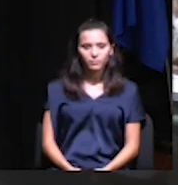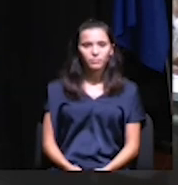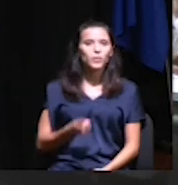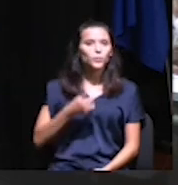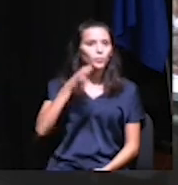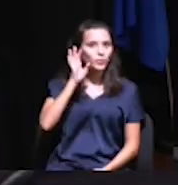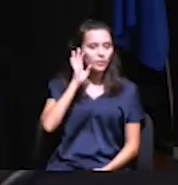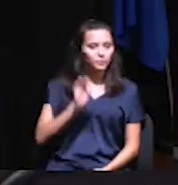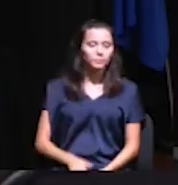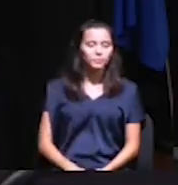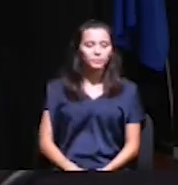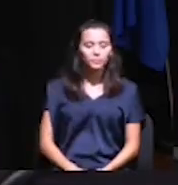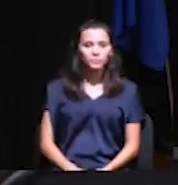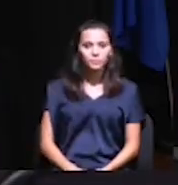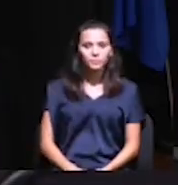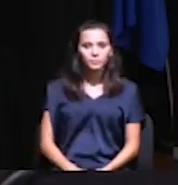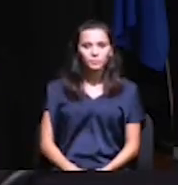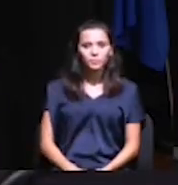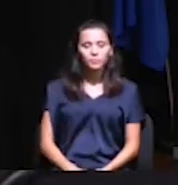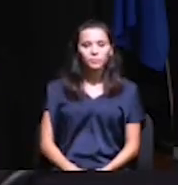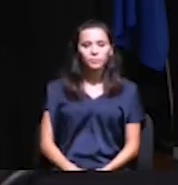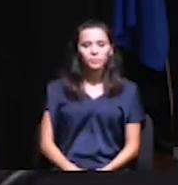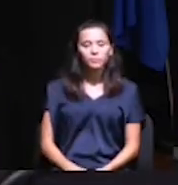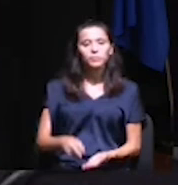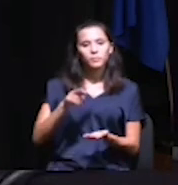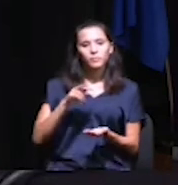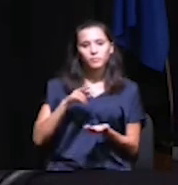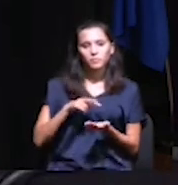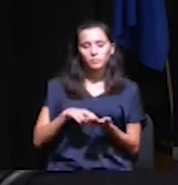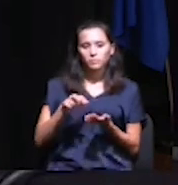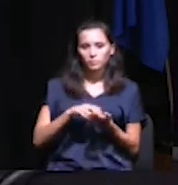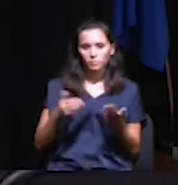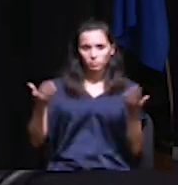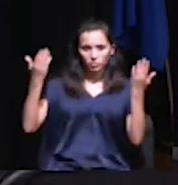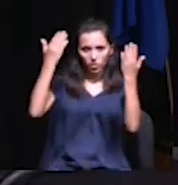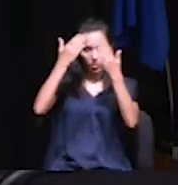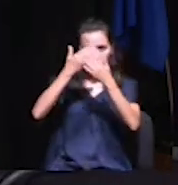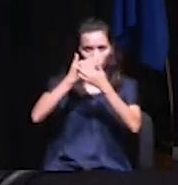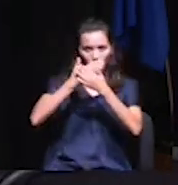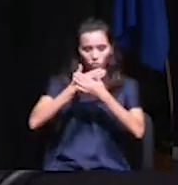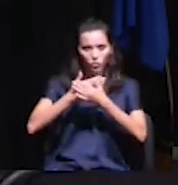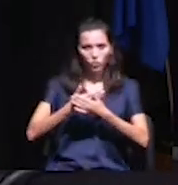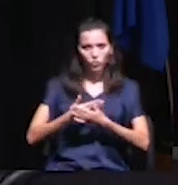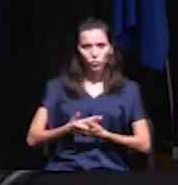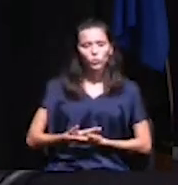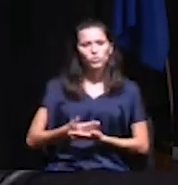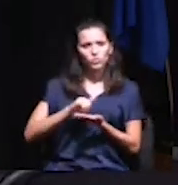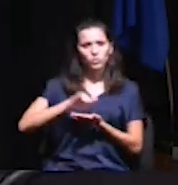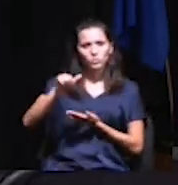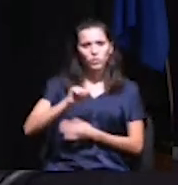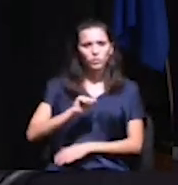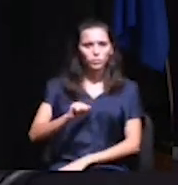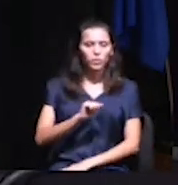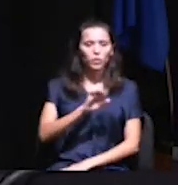muito boa tarde caminharmos prazer-vos no período noturno é objetivo para o aeroporto Humberto Delgado esta afirmação é do